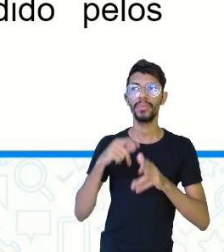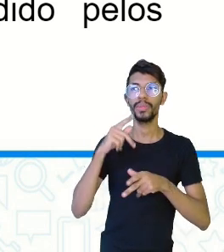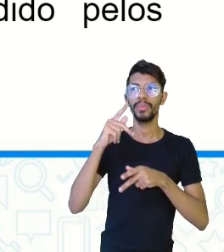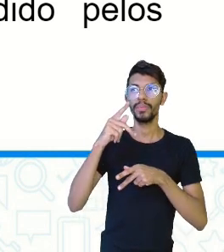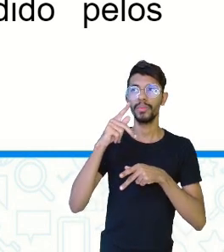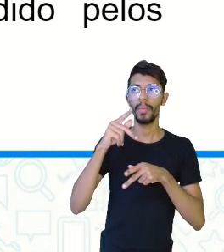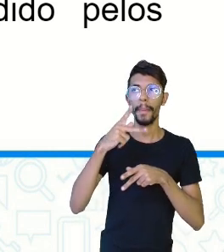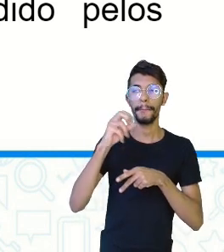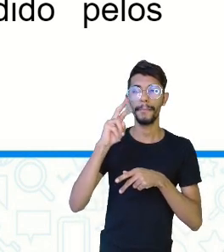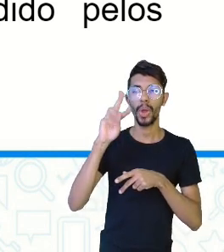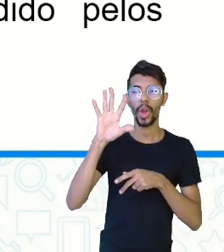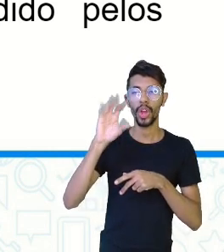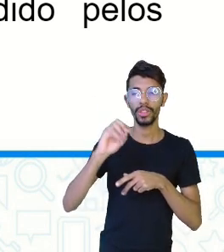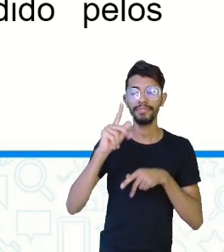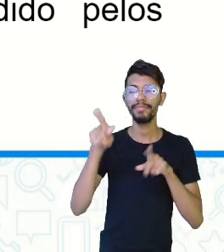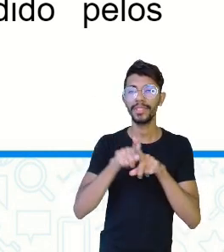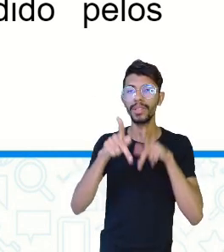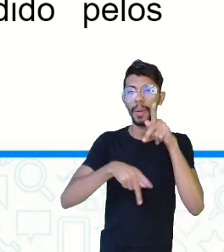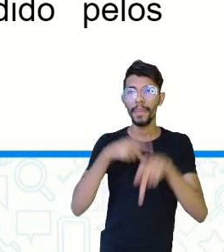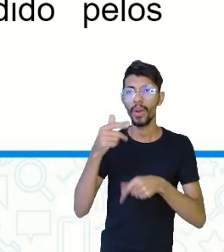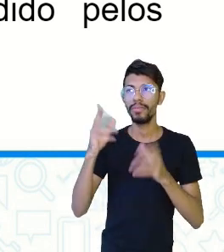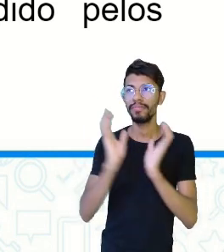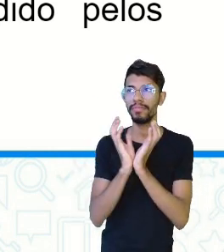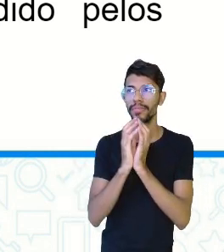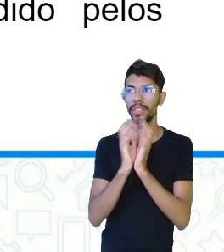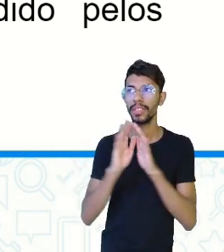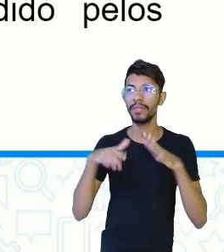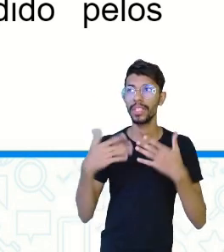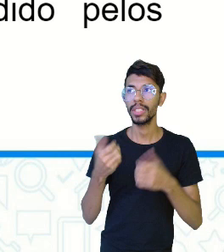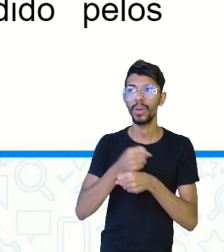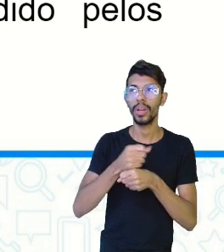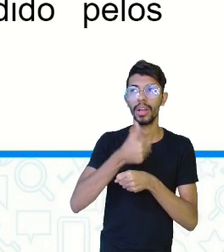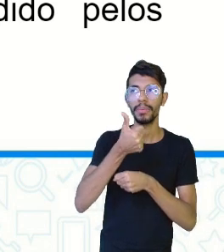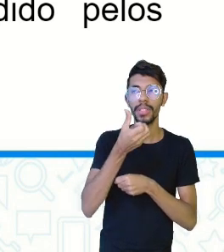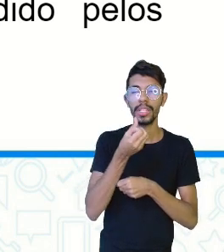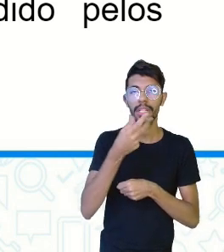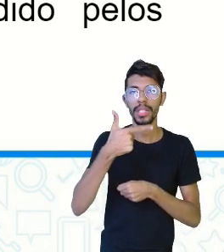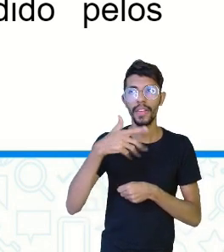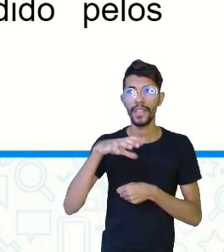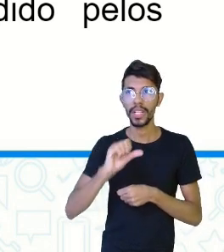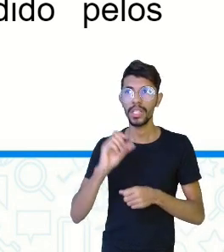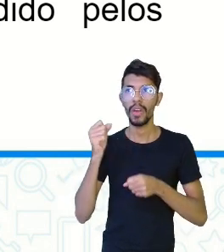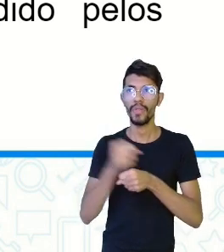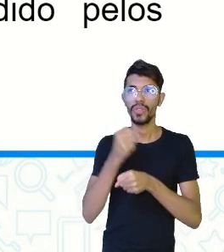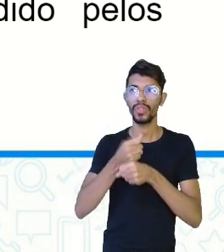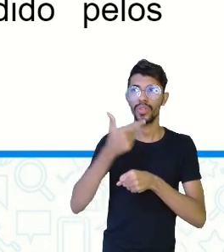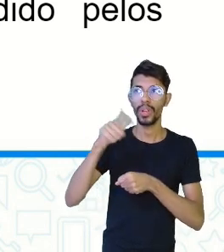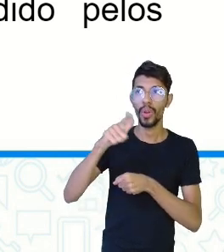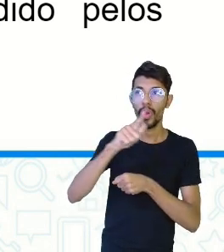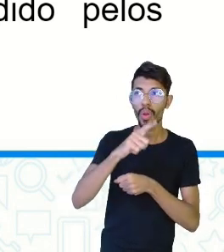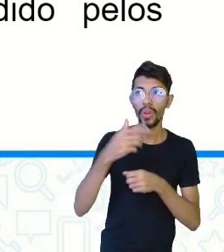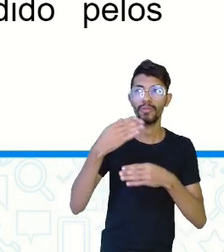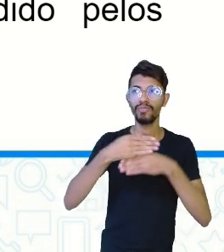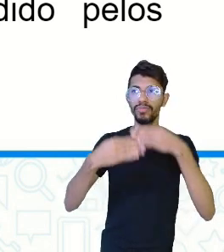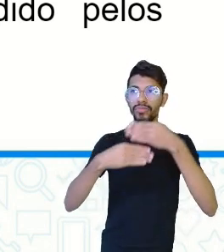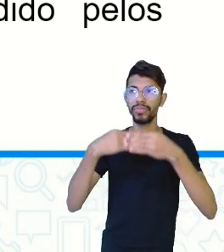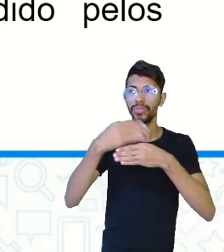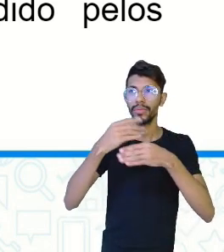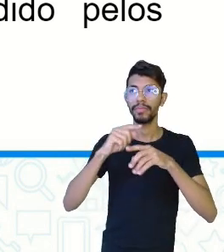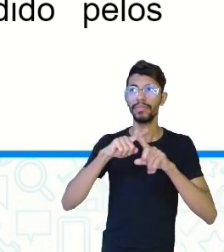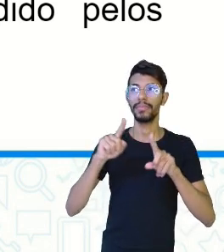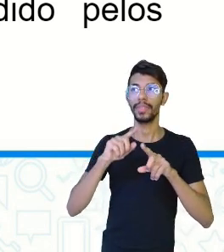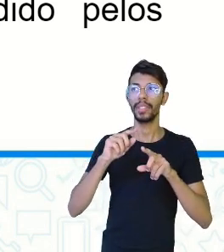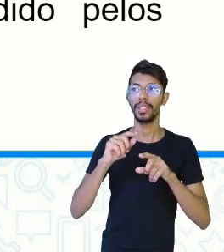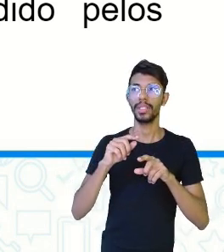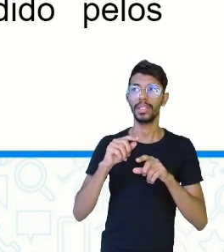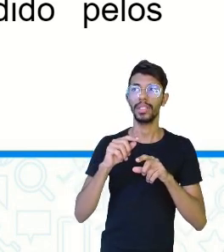de constantes ataques, deu-se início à construção do novo forte, que era o chamado Forte Diogo Paz. Contudo,